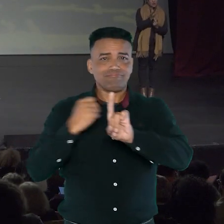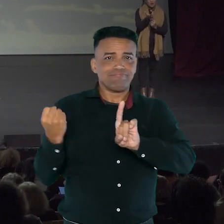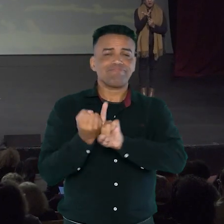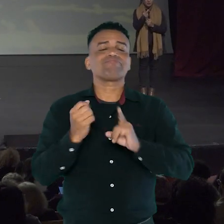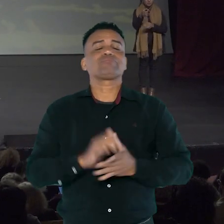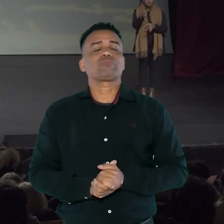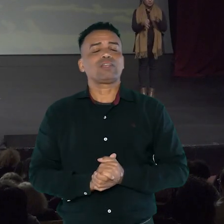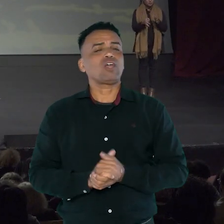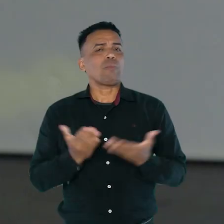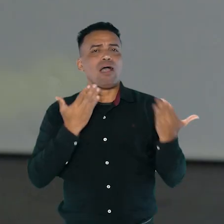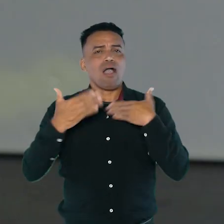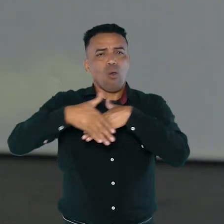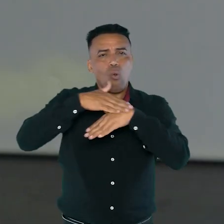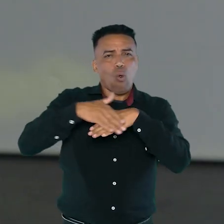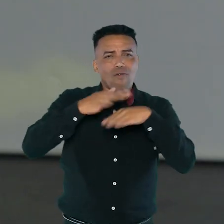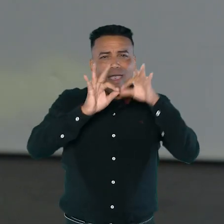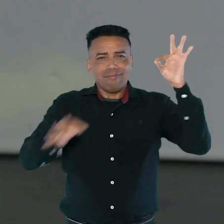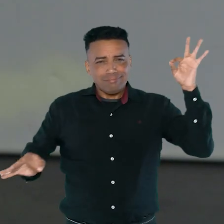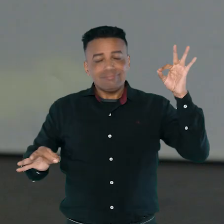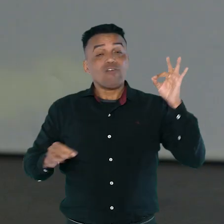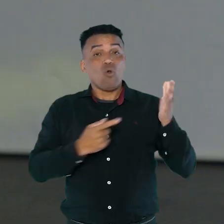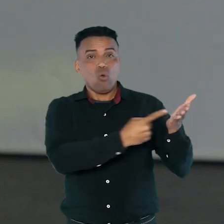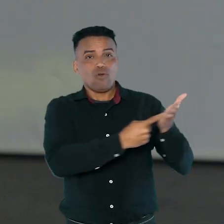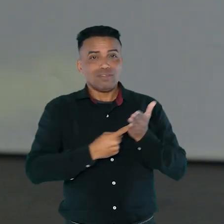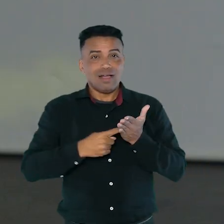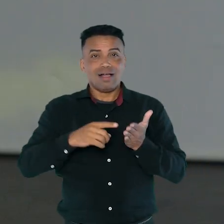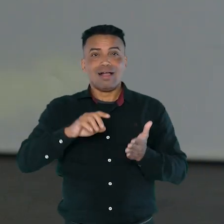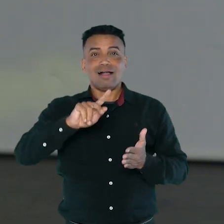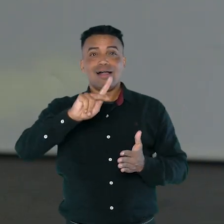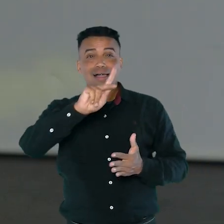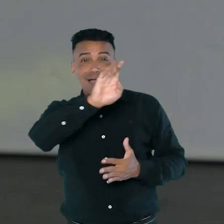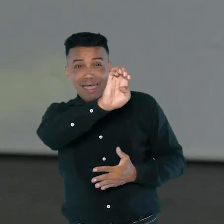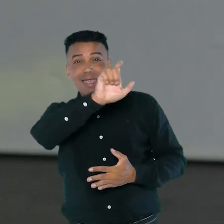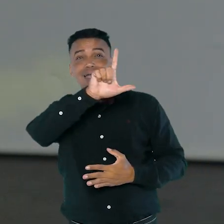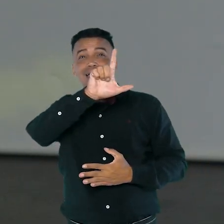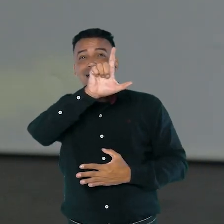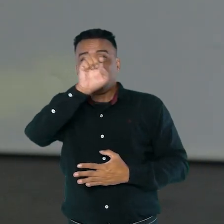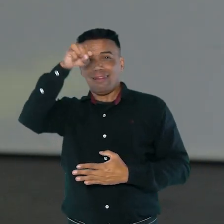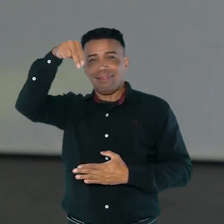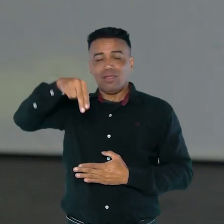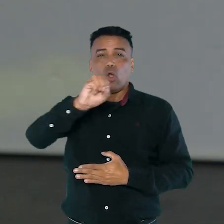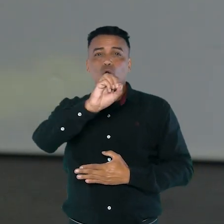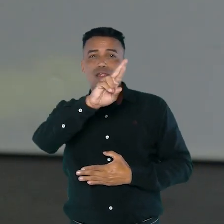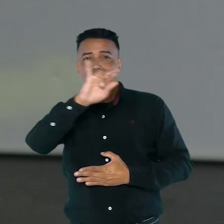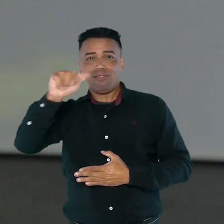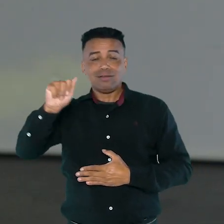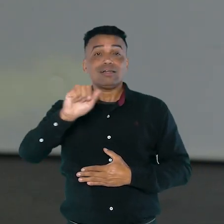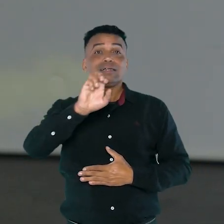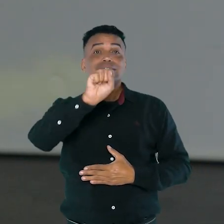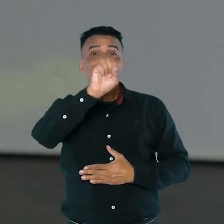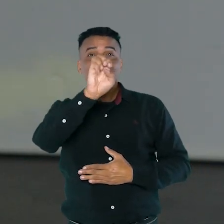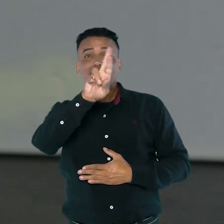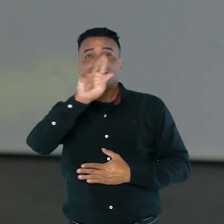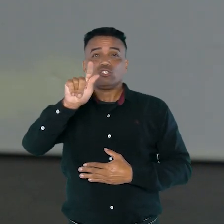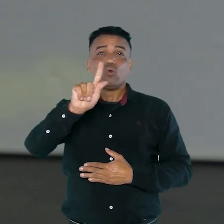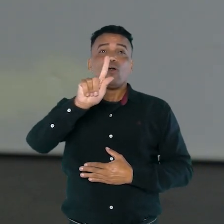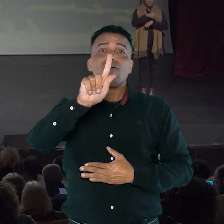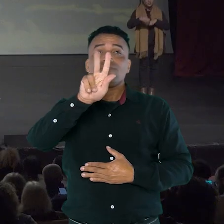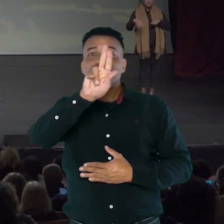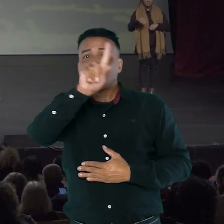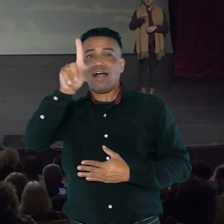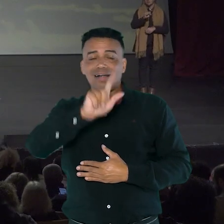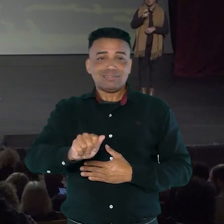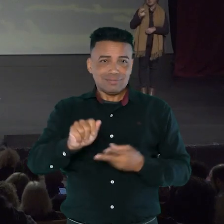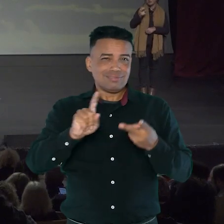Justiça Social. E para essa conversa eu vou convidar aqui Ellen Oléria, Sérgio Vaz e a mediação é da